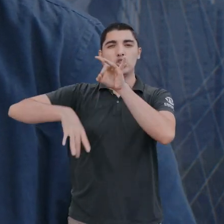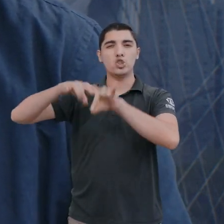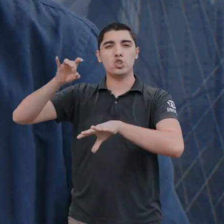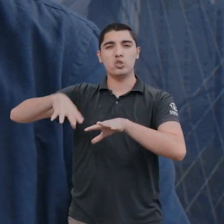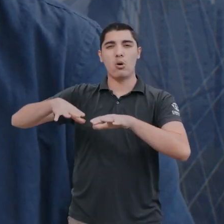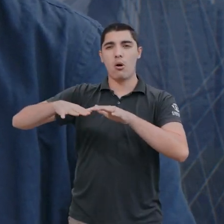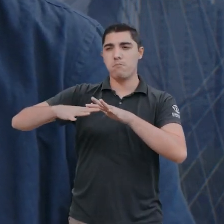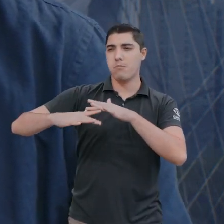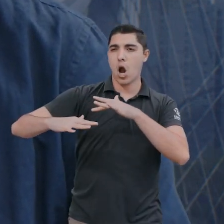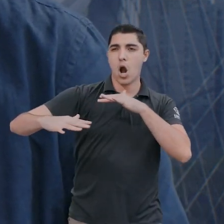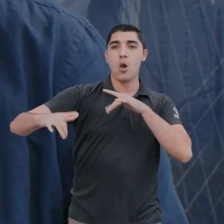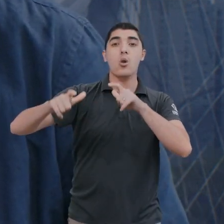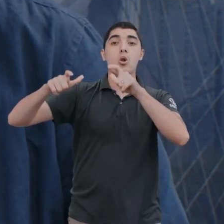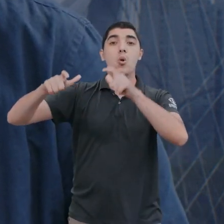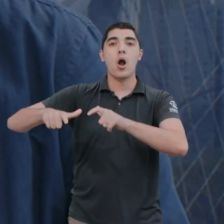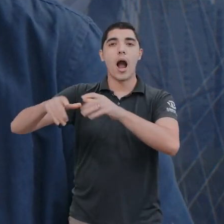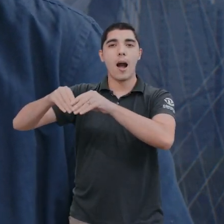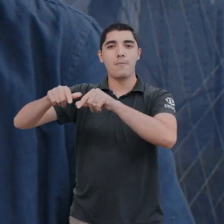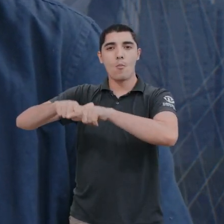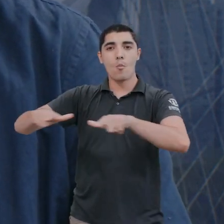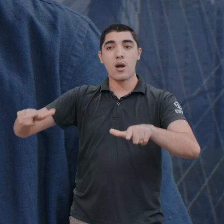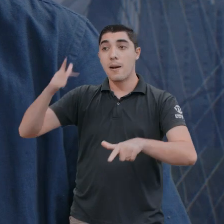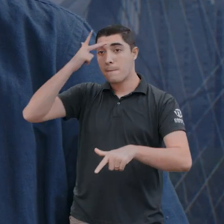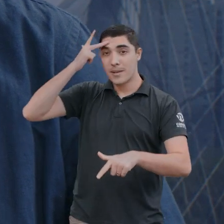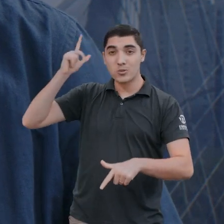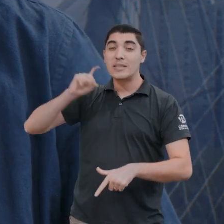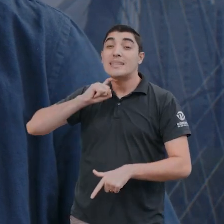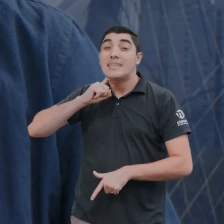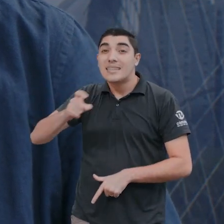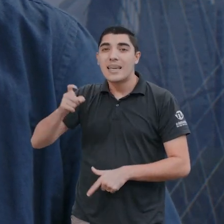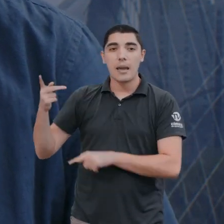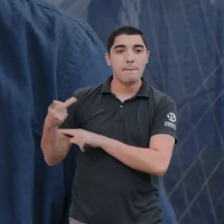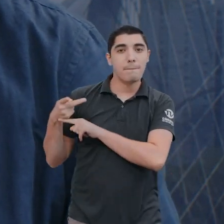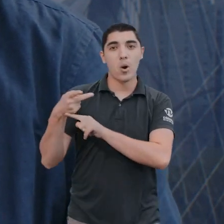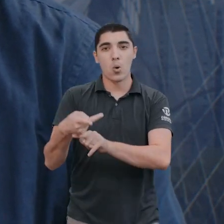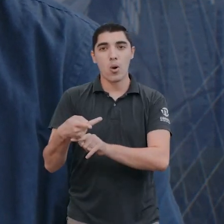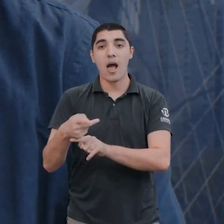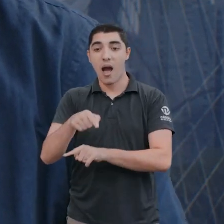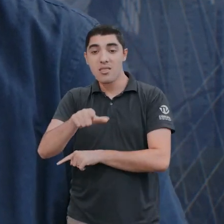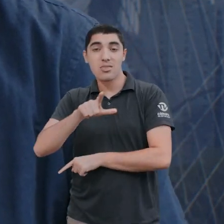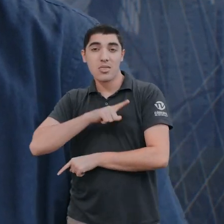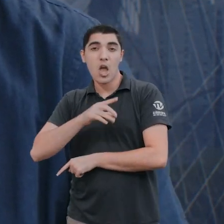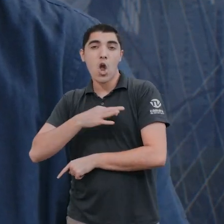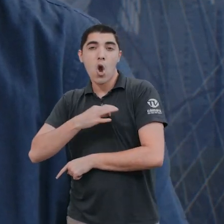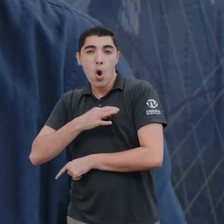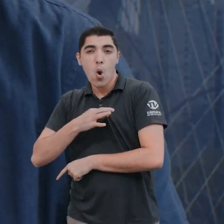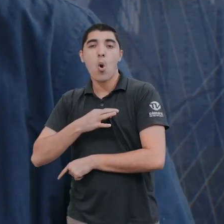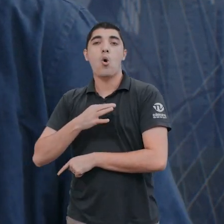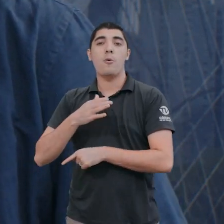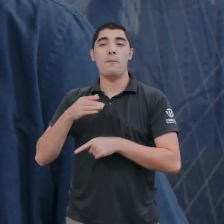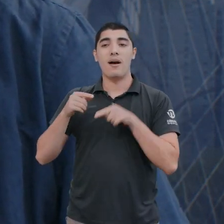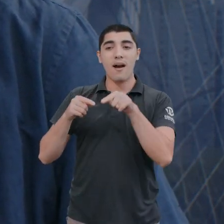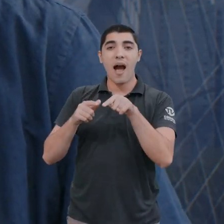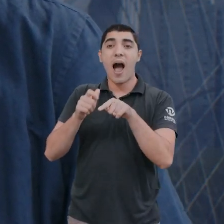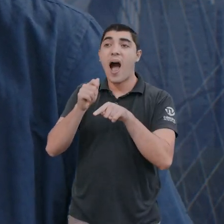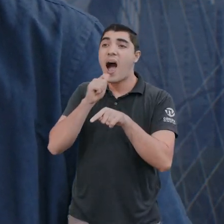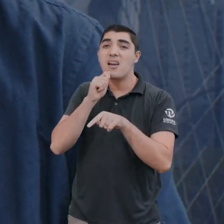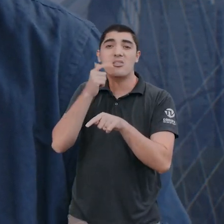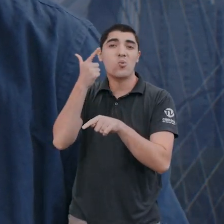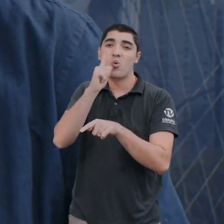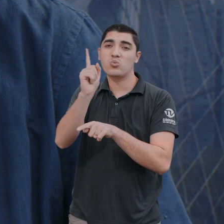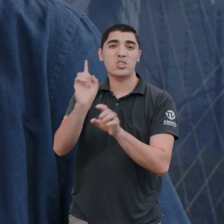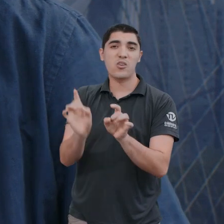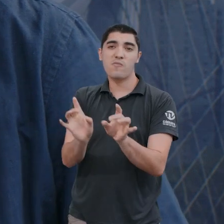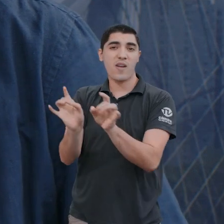seja descartada num grande deserto para que as pessoas não achem que a coleção deles teve roupas que sobraram ou que não foi